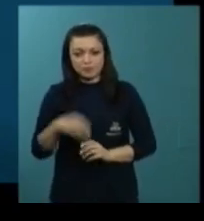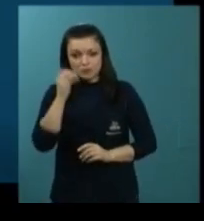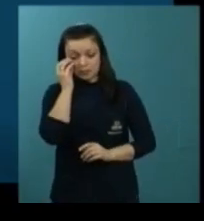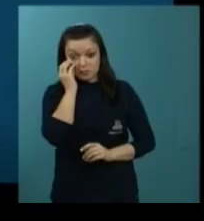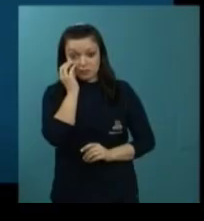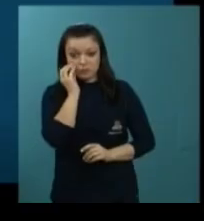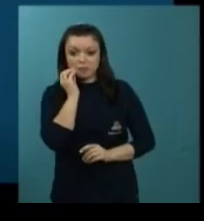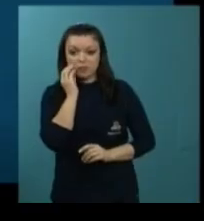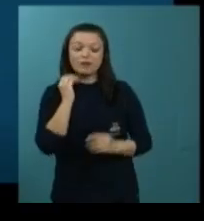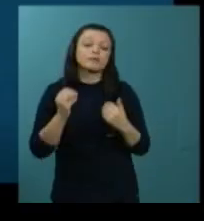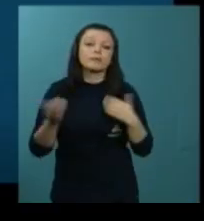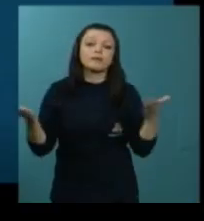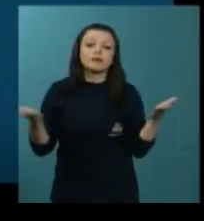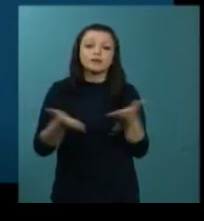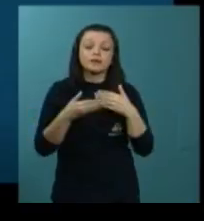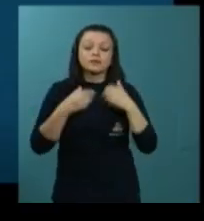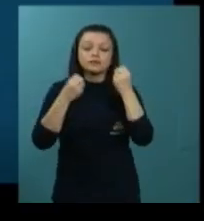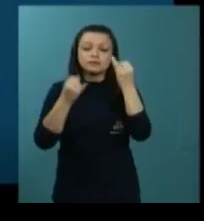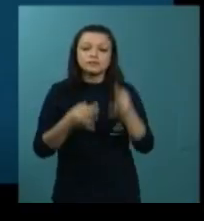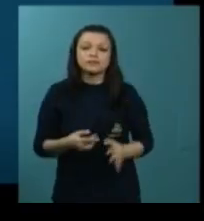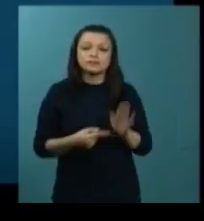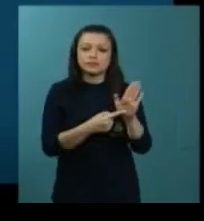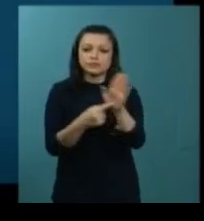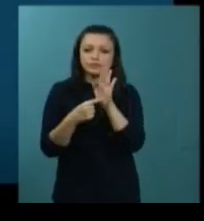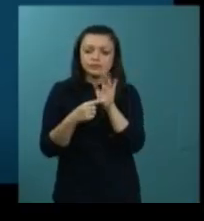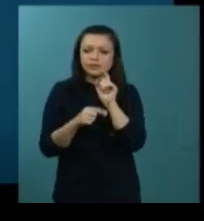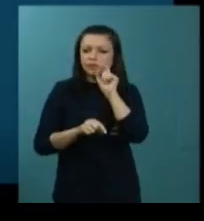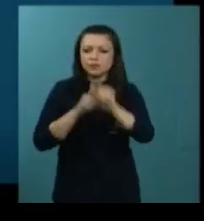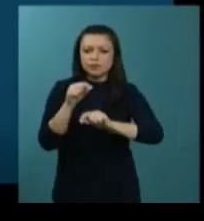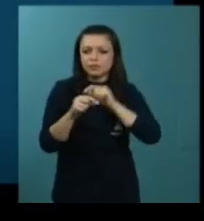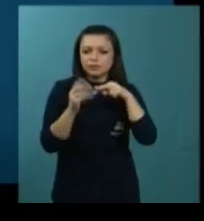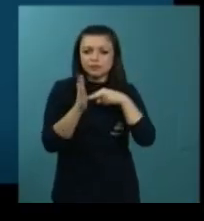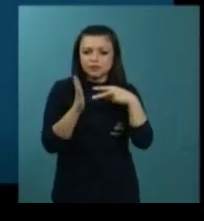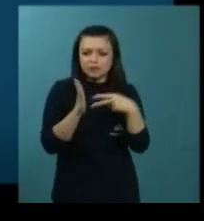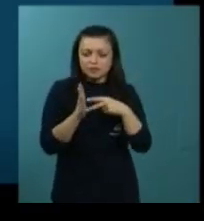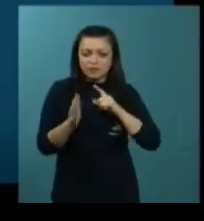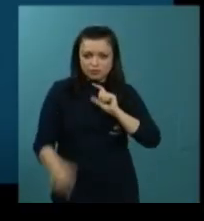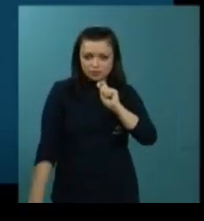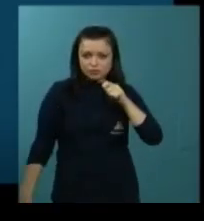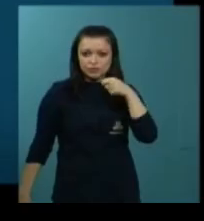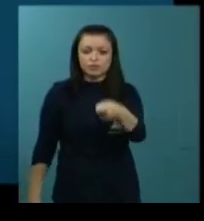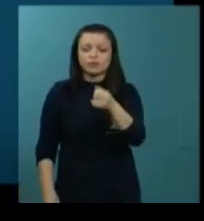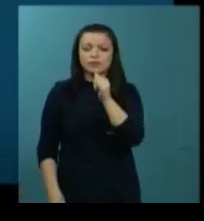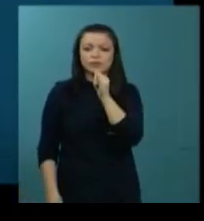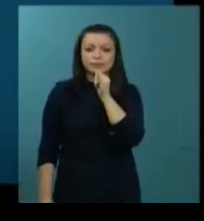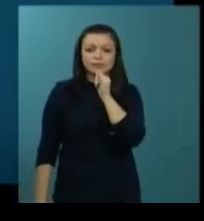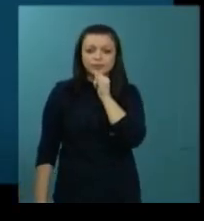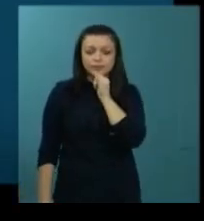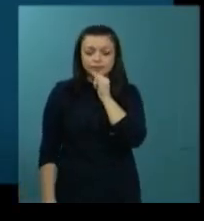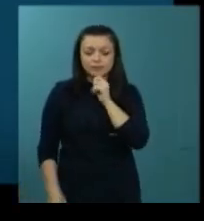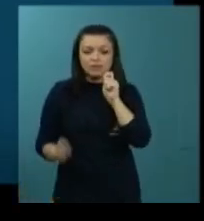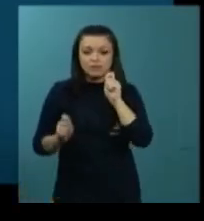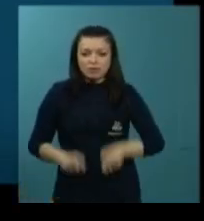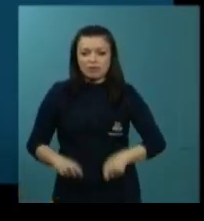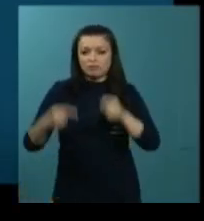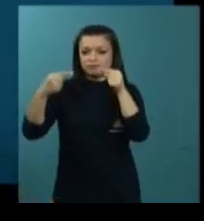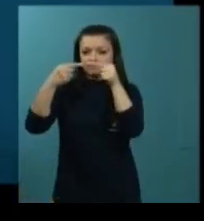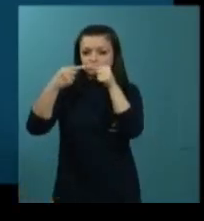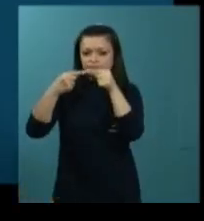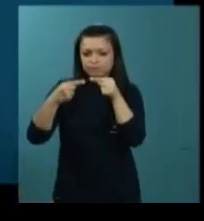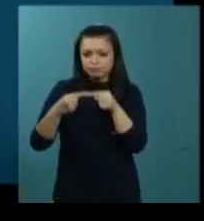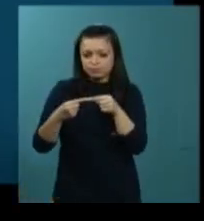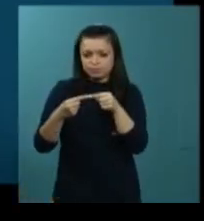Agora vejamos o que é a relação de